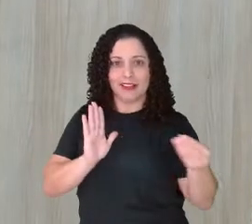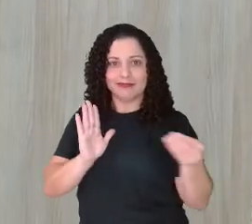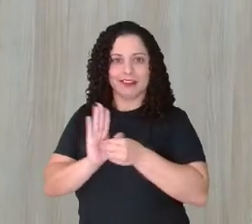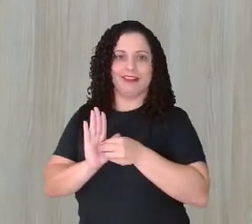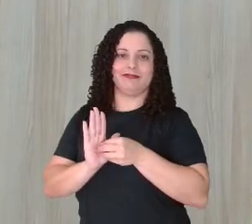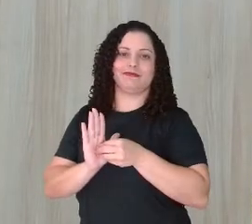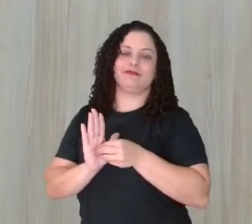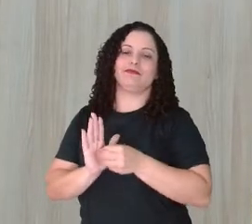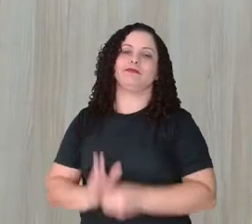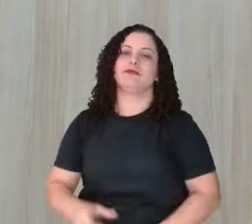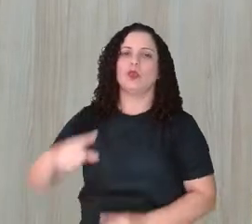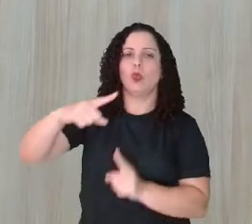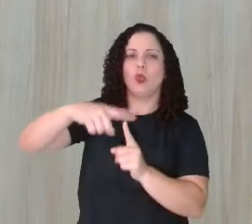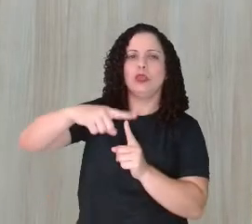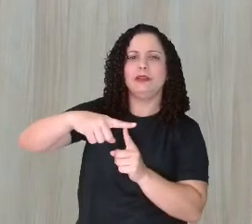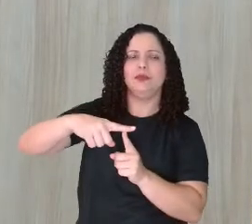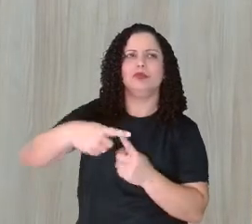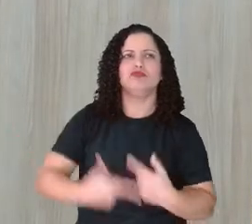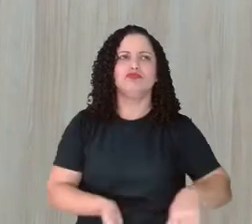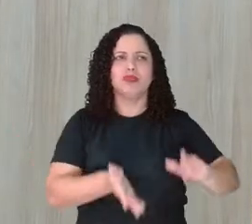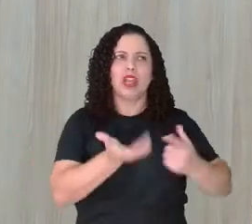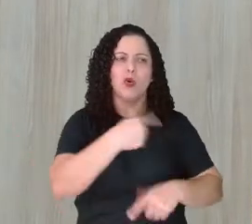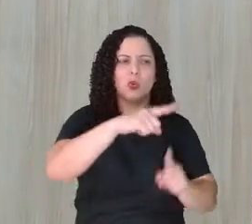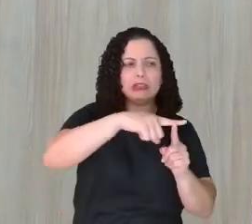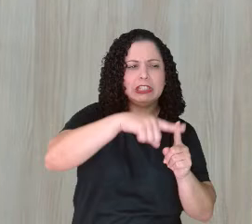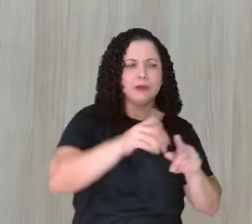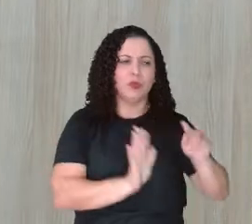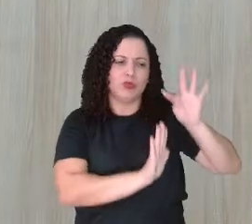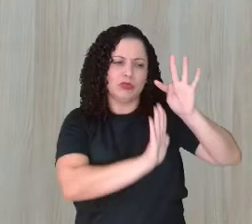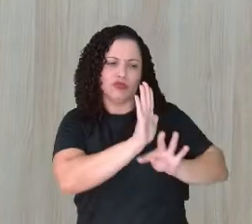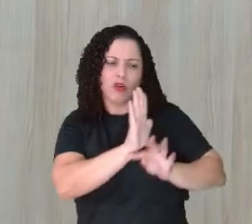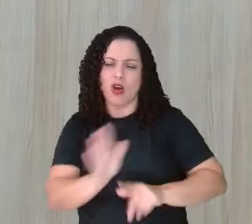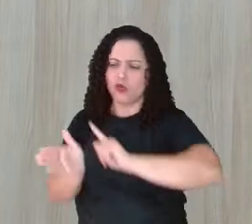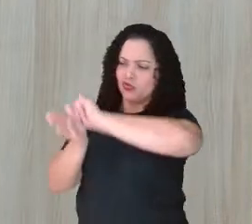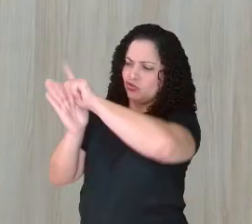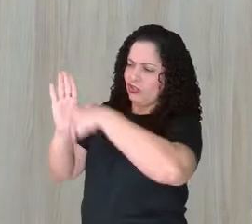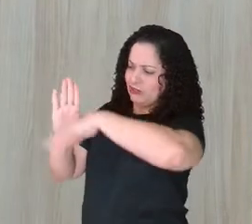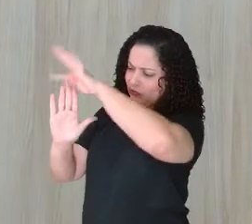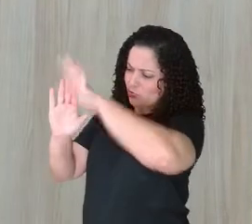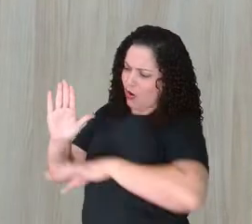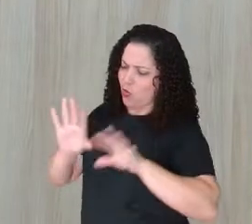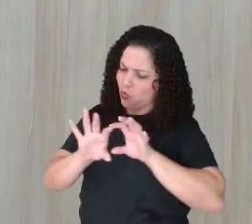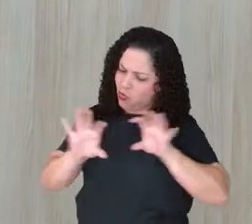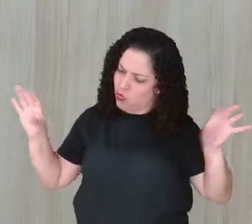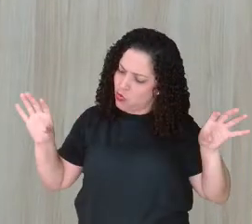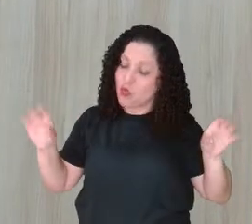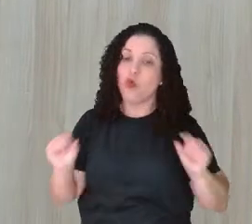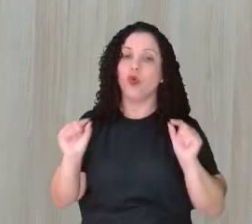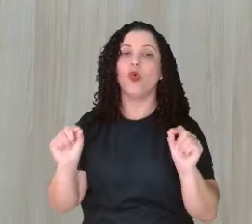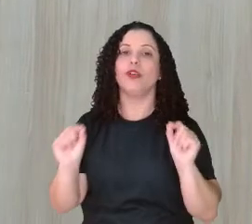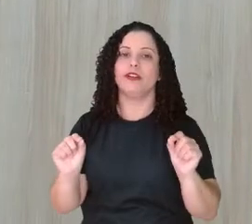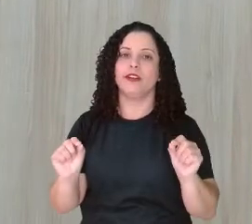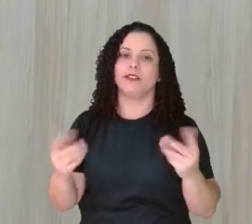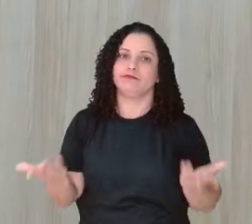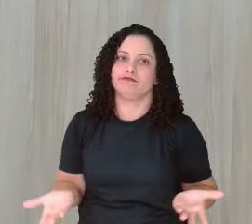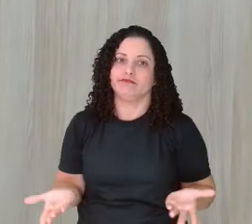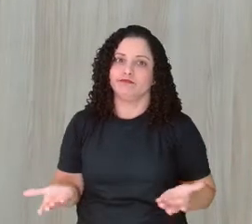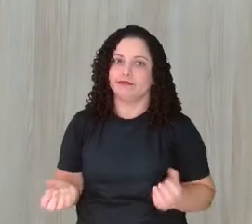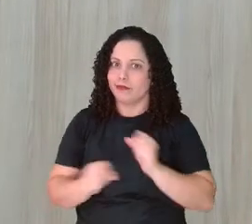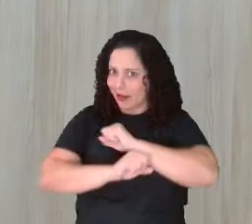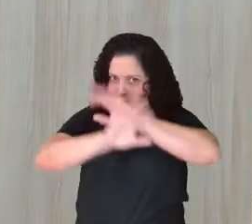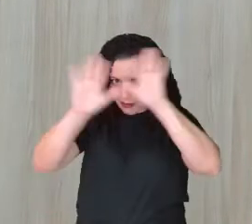tipo textual, você sabe a diferença entre eles? É isso que eu pergunto a vocês. Se não souber, se alguma coisa não ficou clara, a